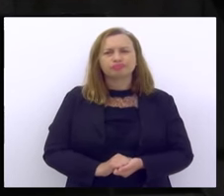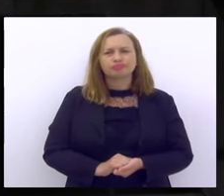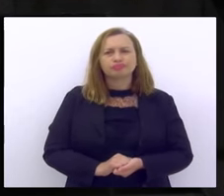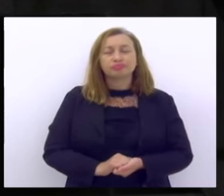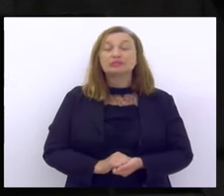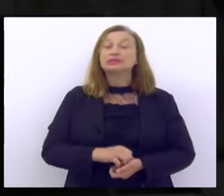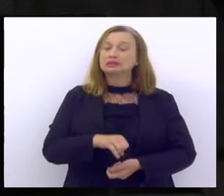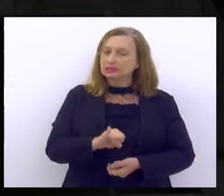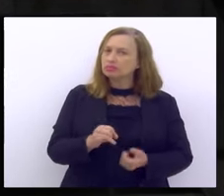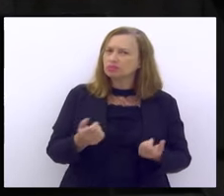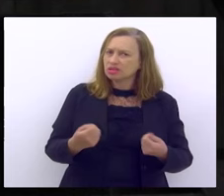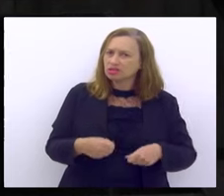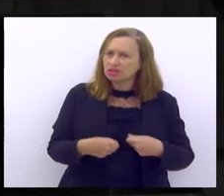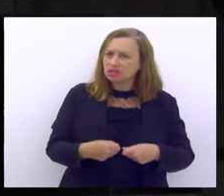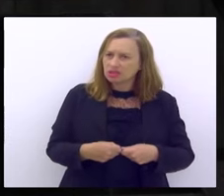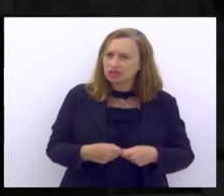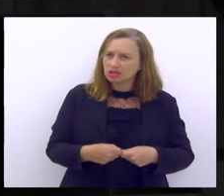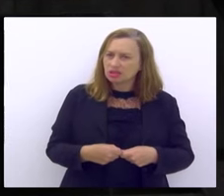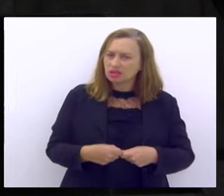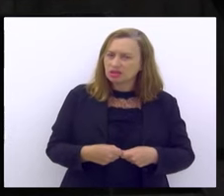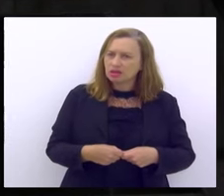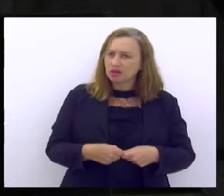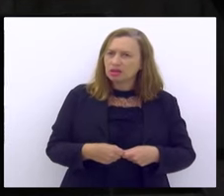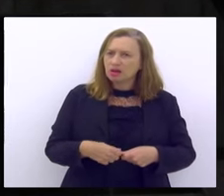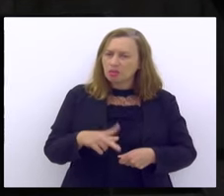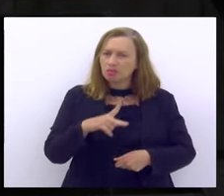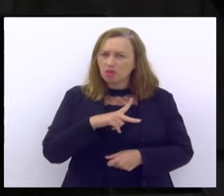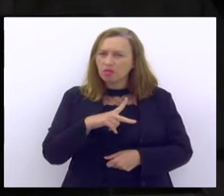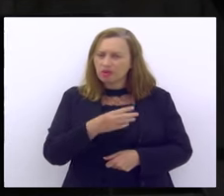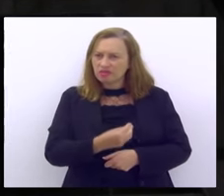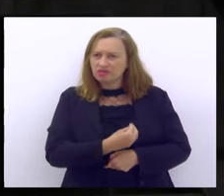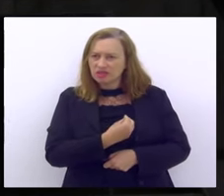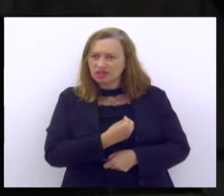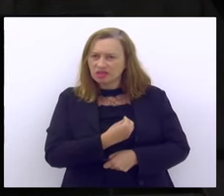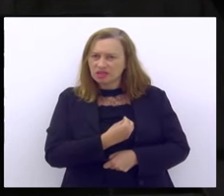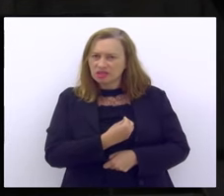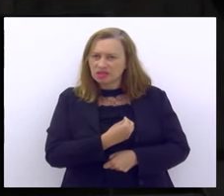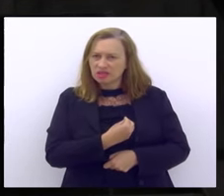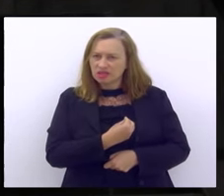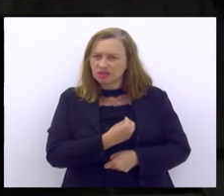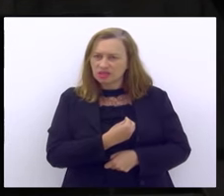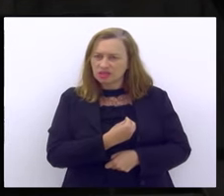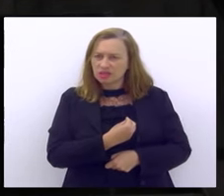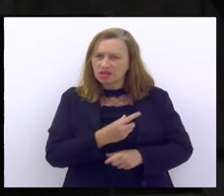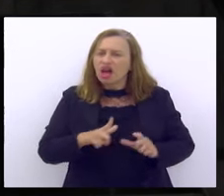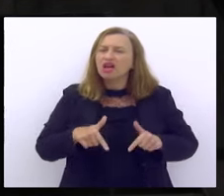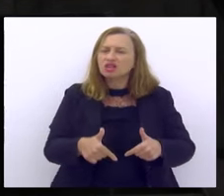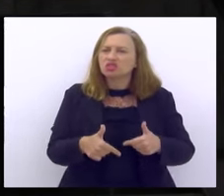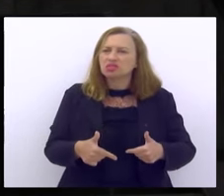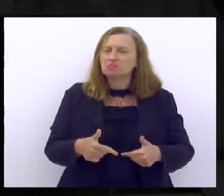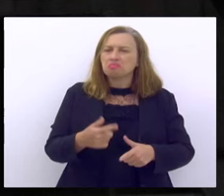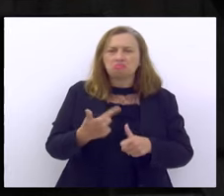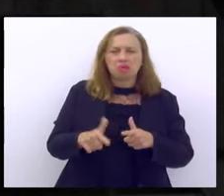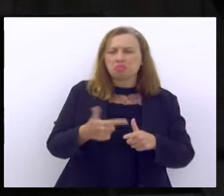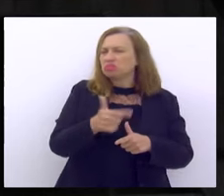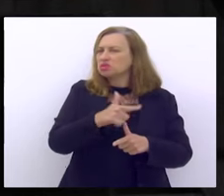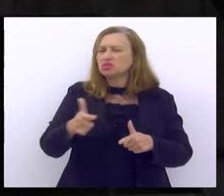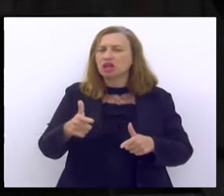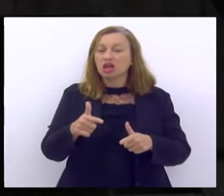E se preciso for arriscar a própria vida, não tem problema. Eu estou aqui para viver e para morrer.